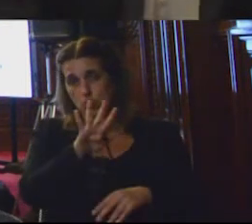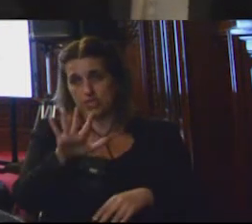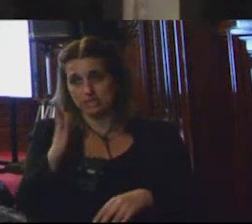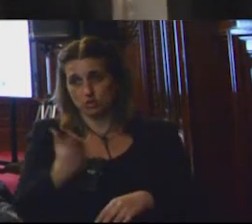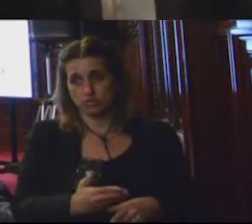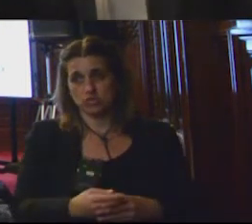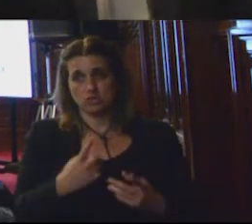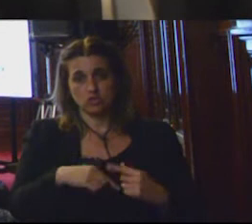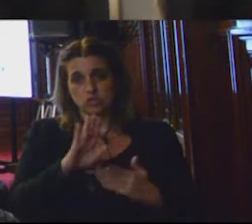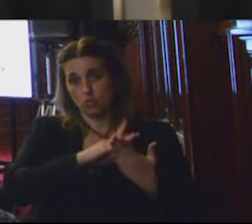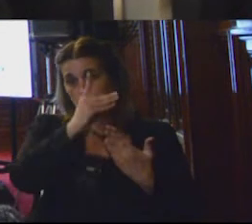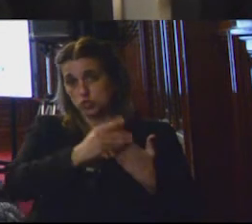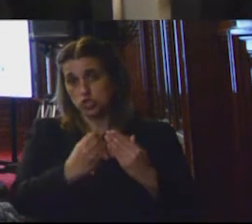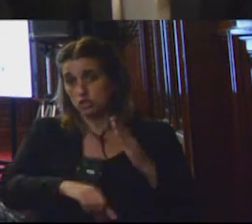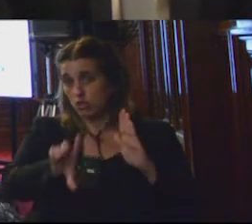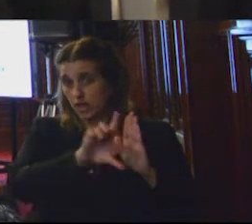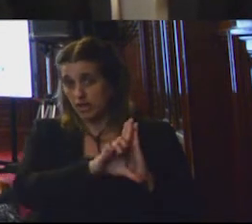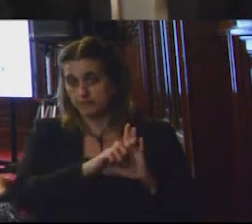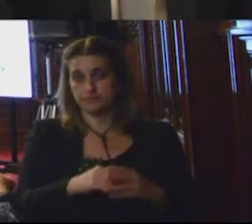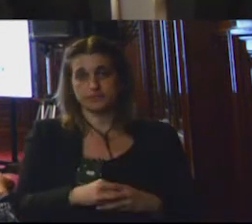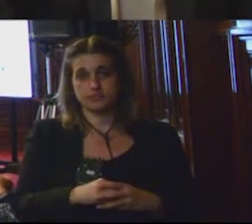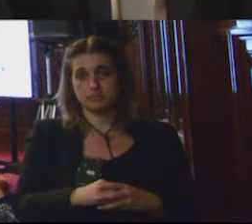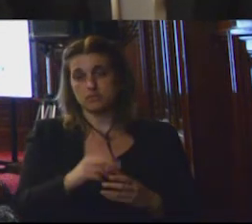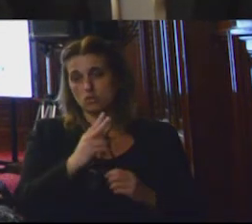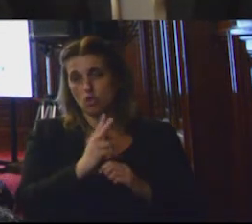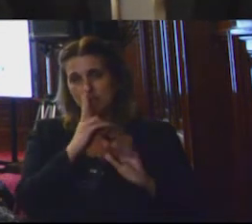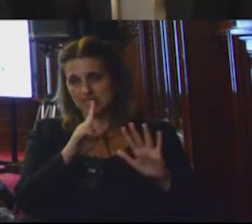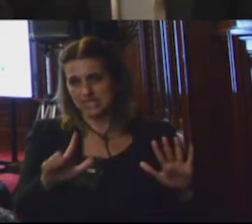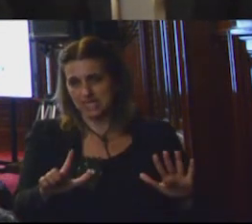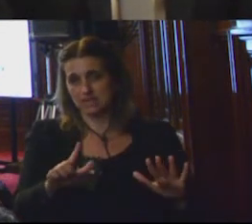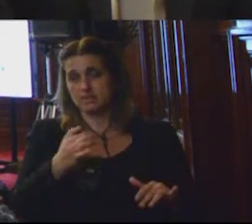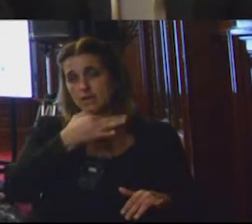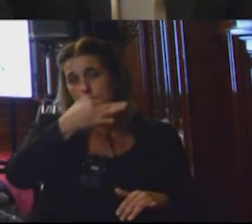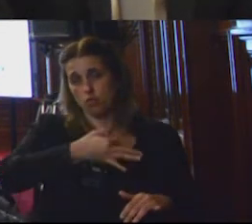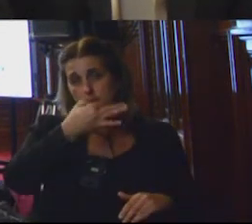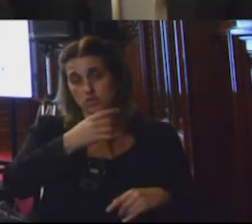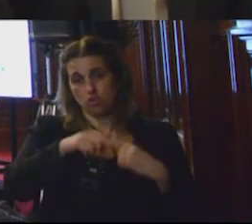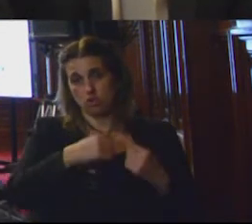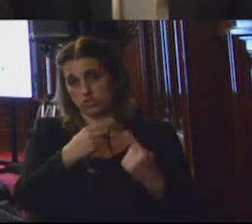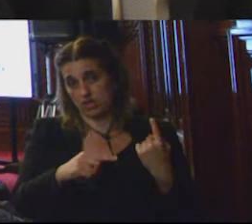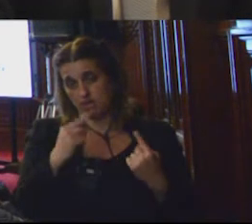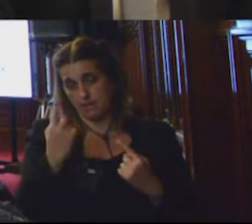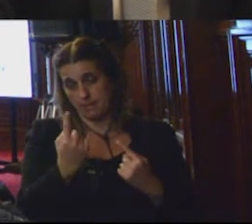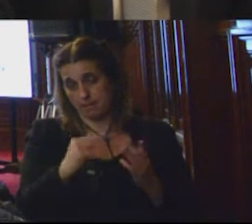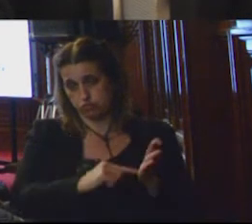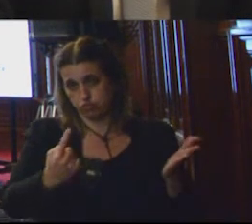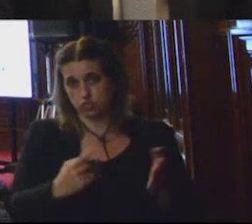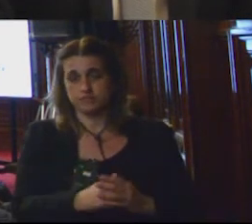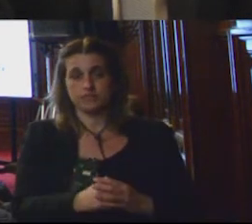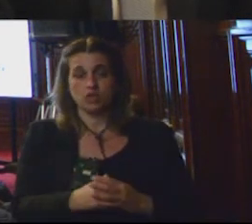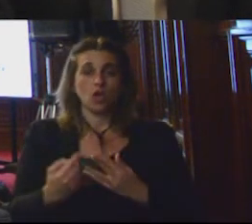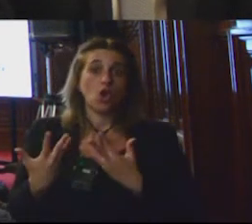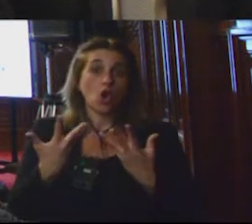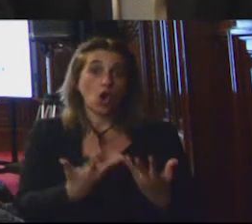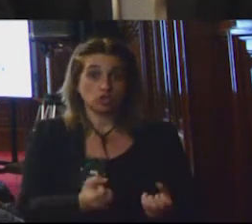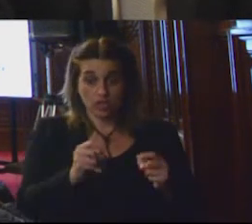lei número 6.787 fundamentou-se nos seguintes pilares: consolidação de direitos, geração